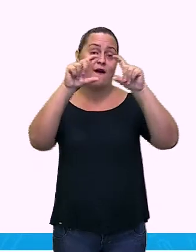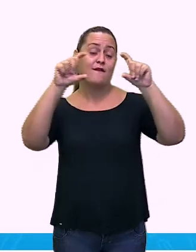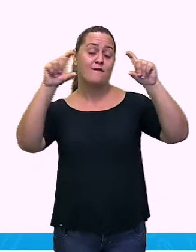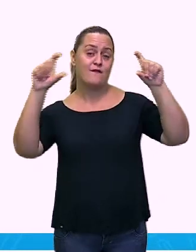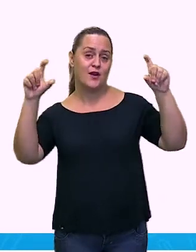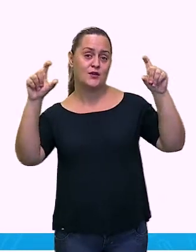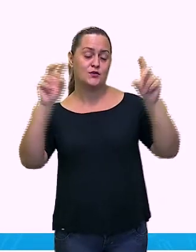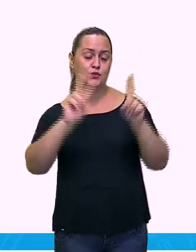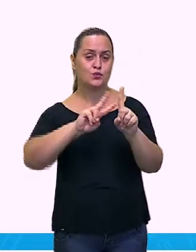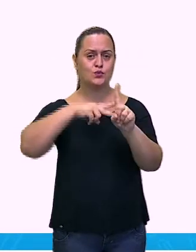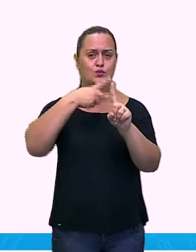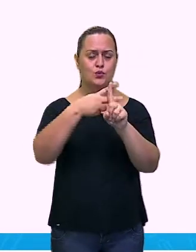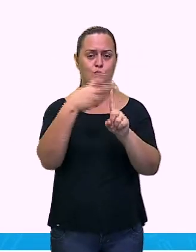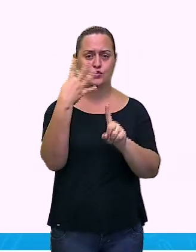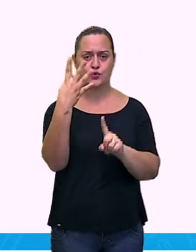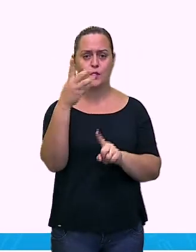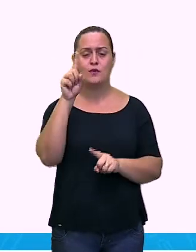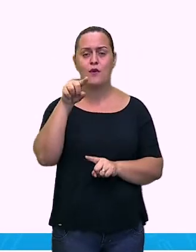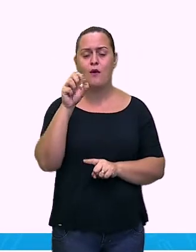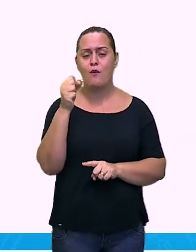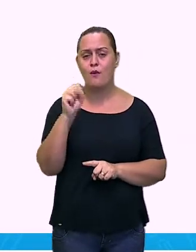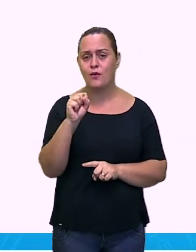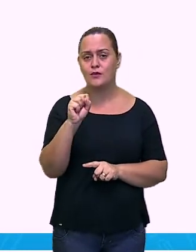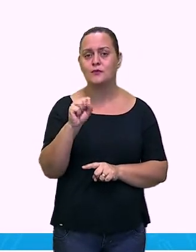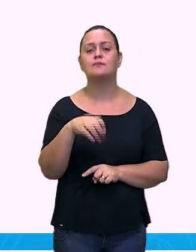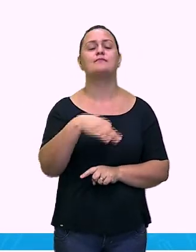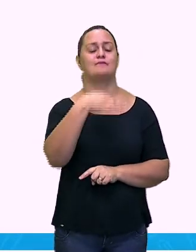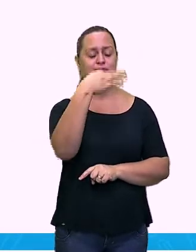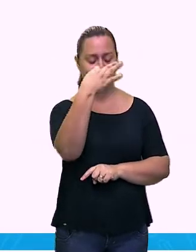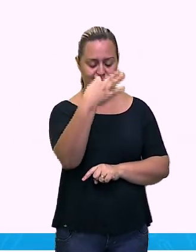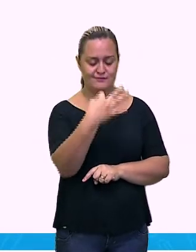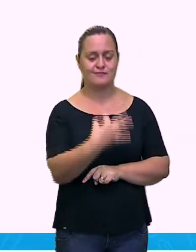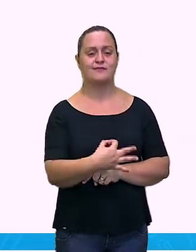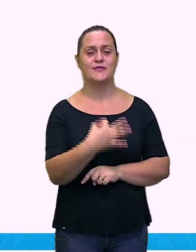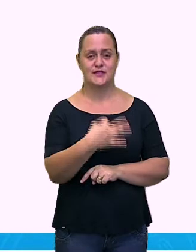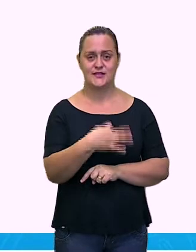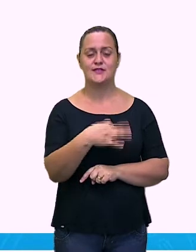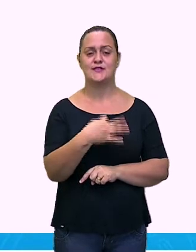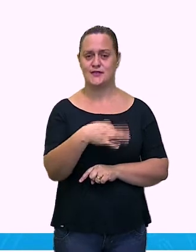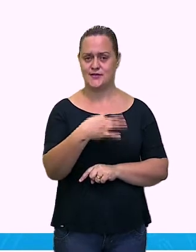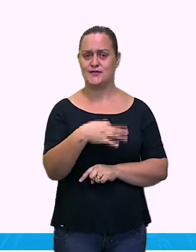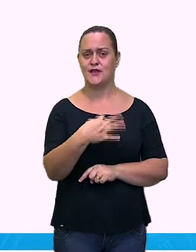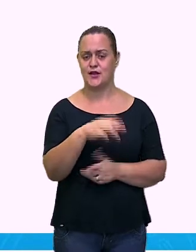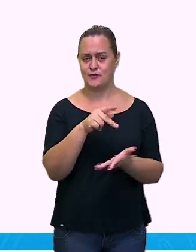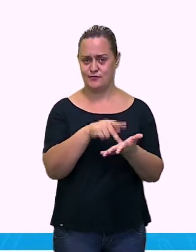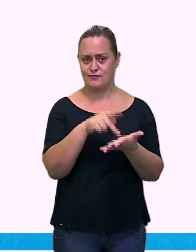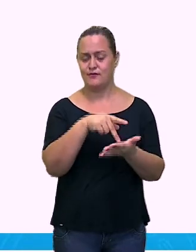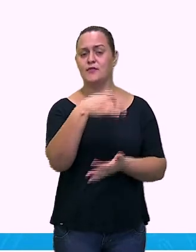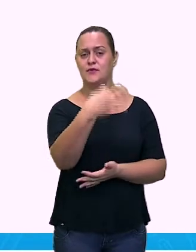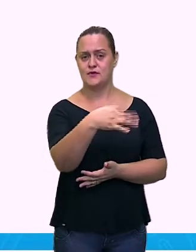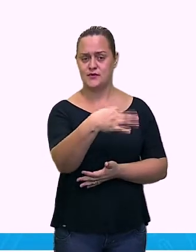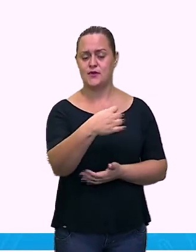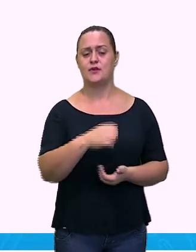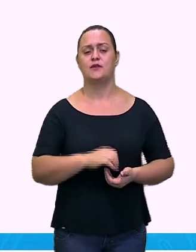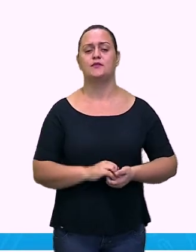oito está certa então ela está verdadeiro